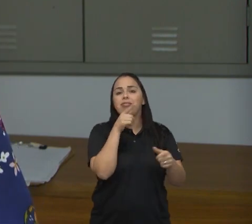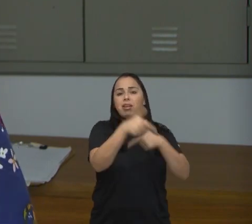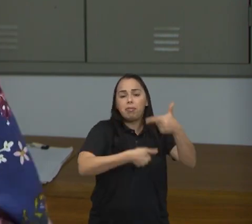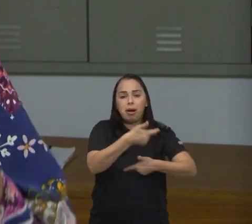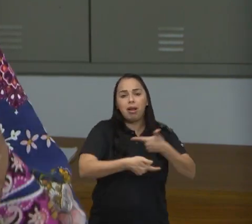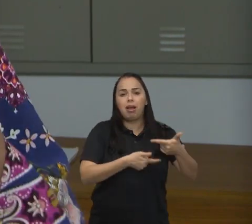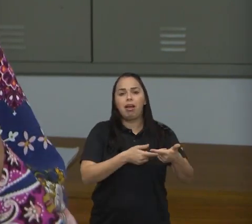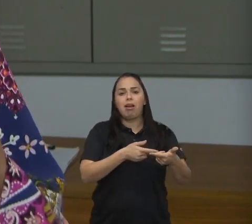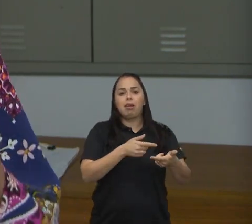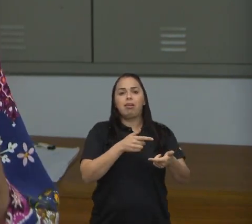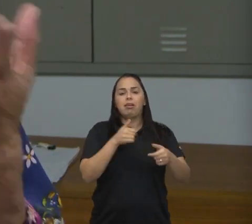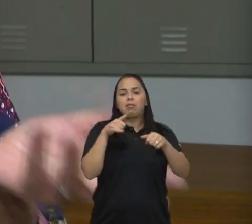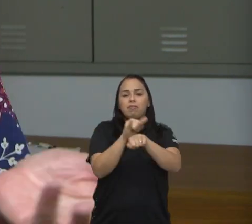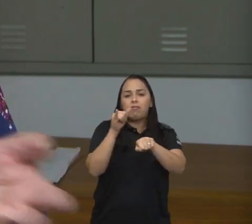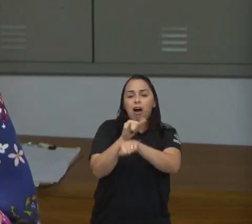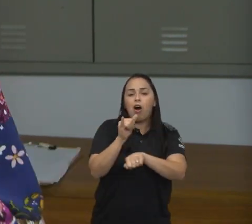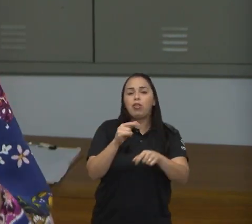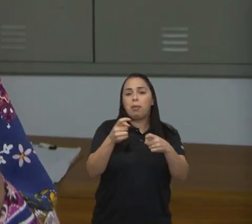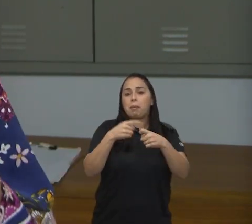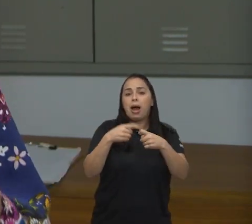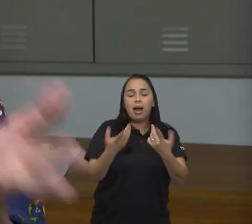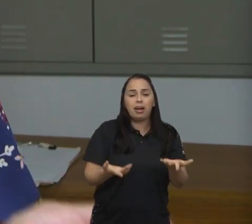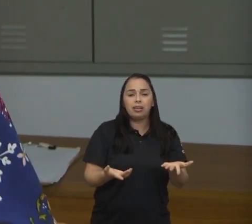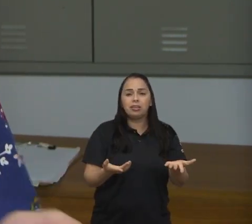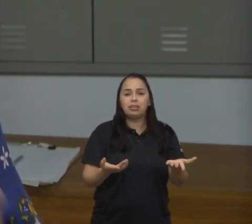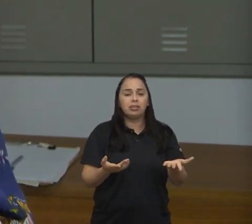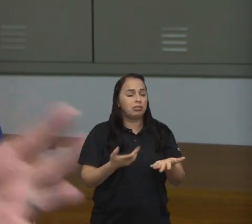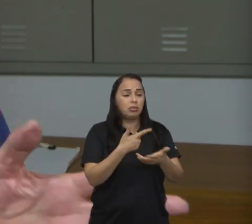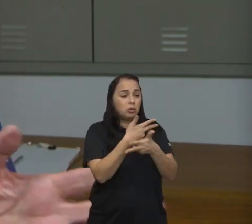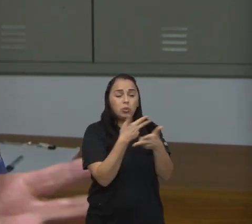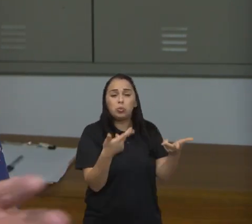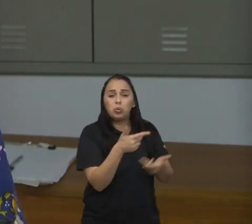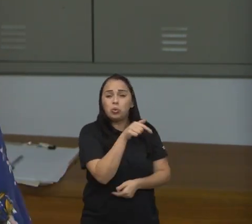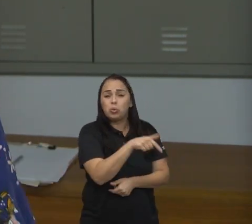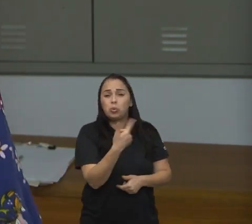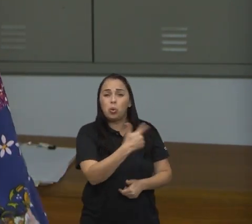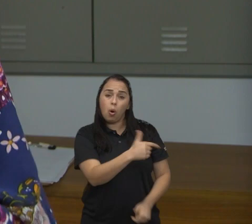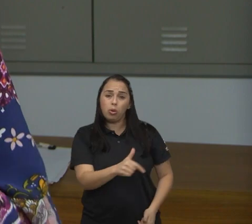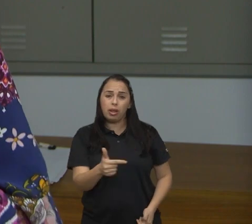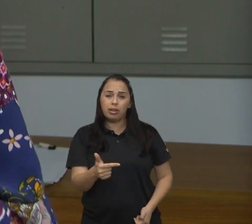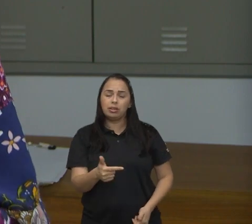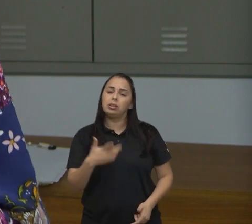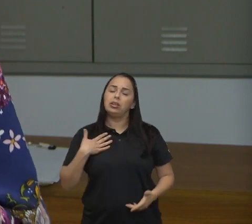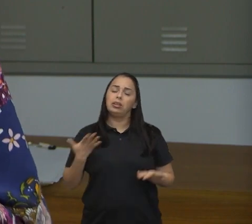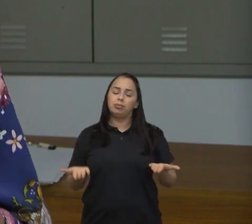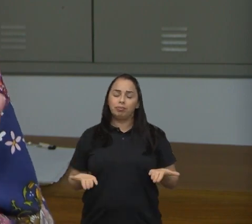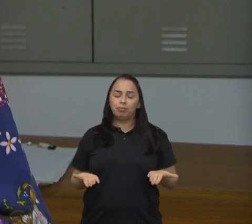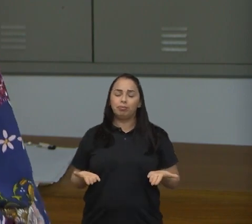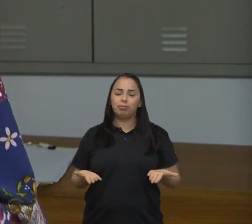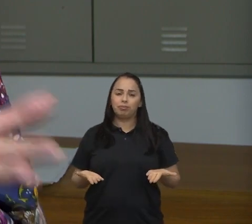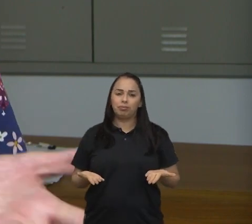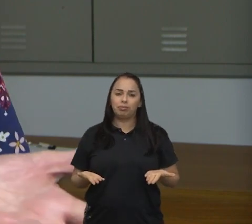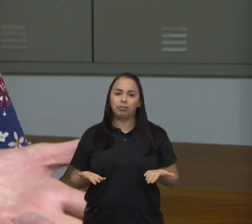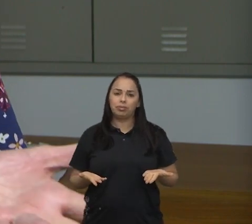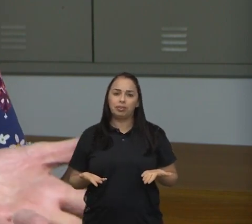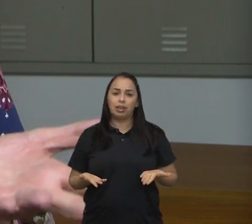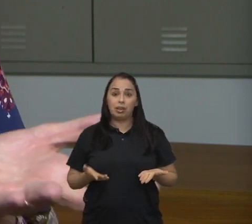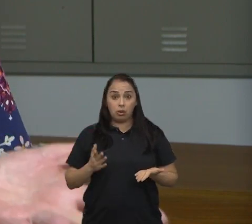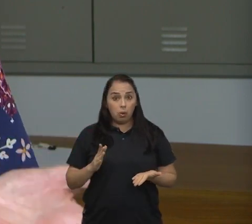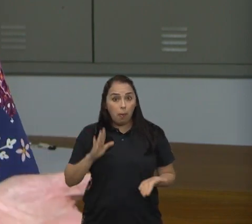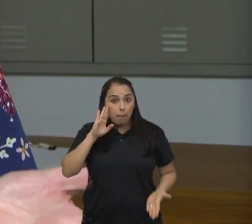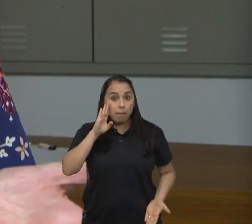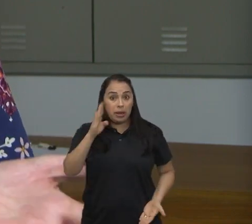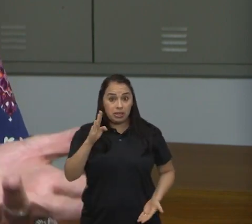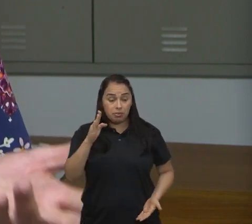perdendo consultas, não estão tendo lazer, não estão tendo nada, entendeu? Então, pelo menos, as